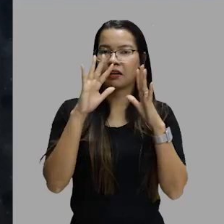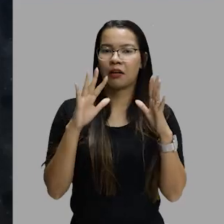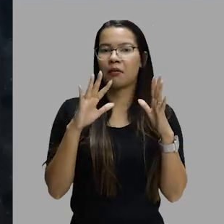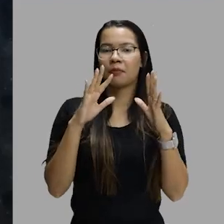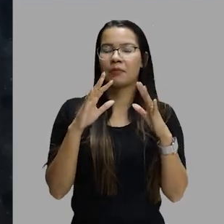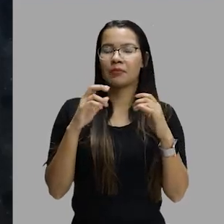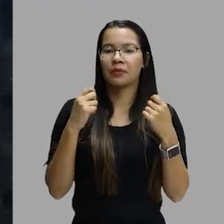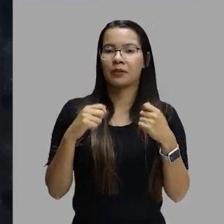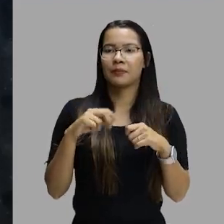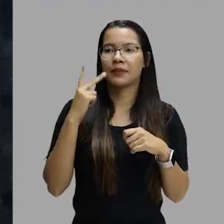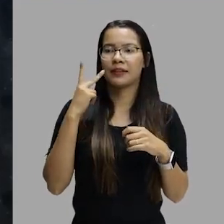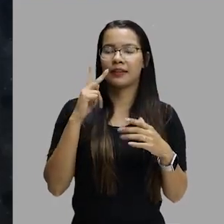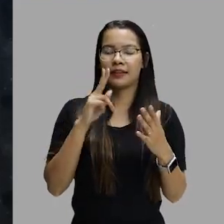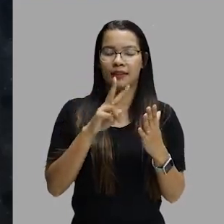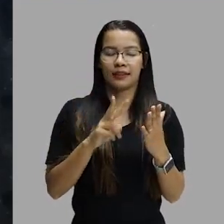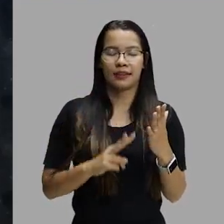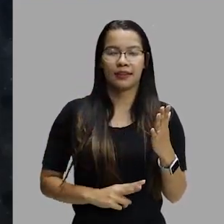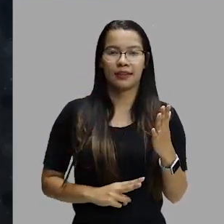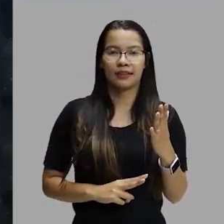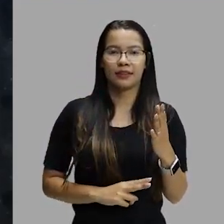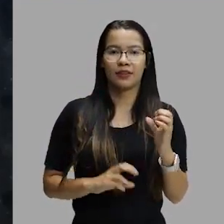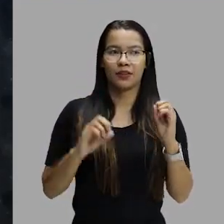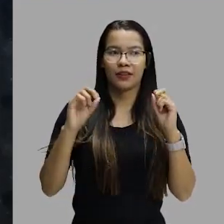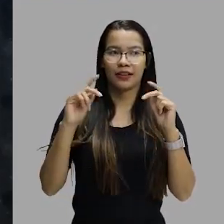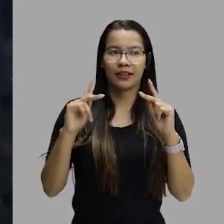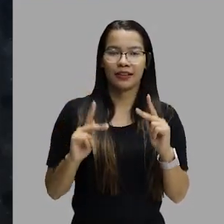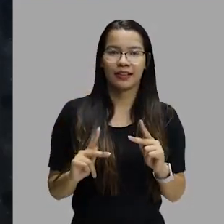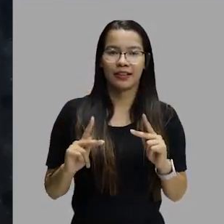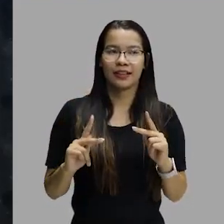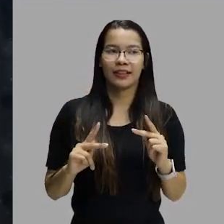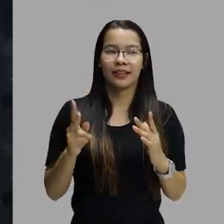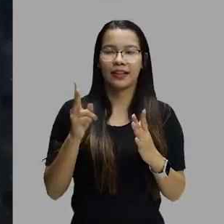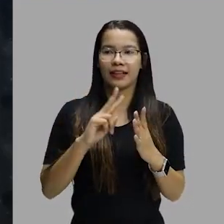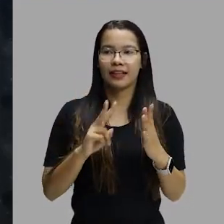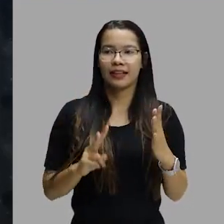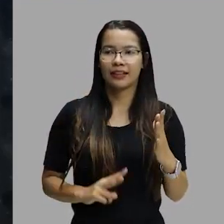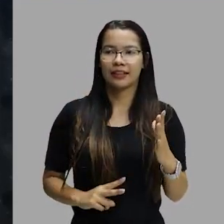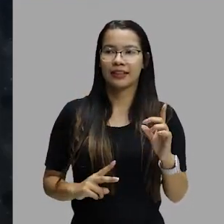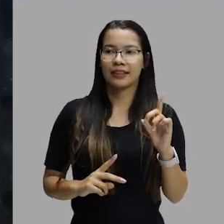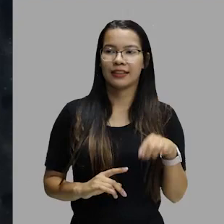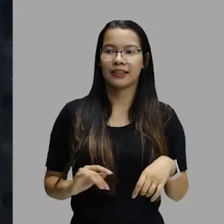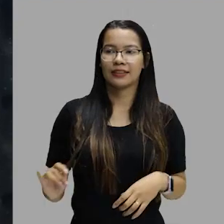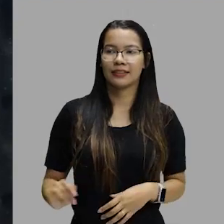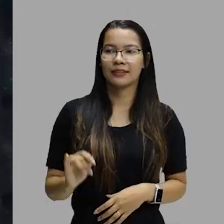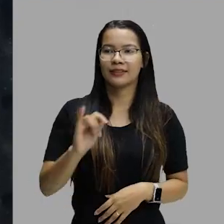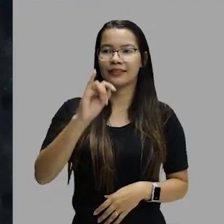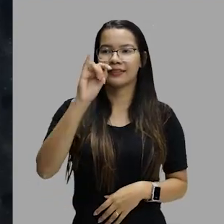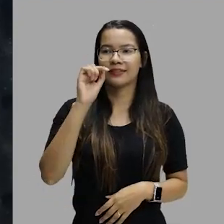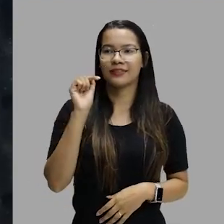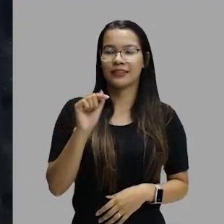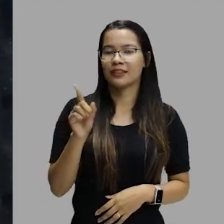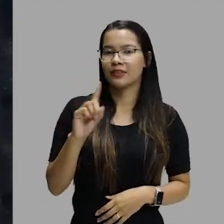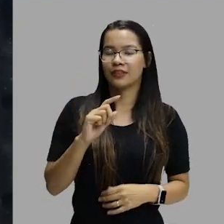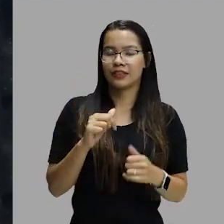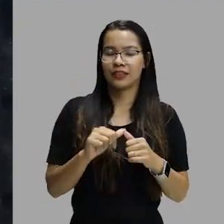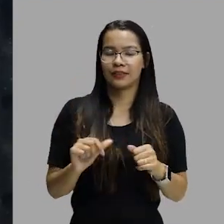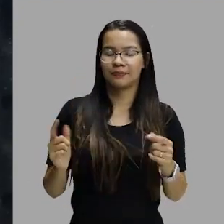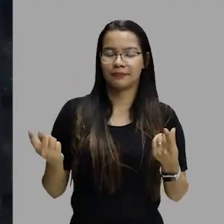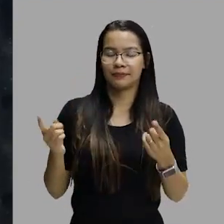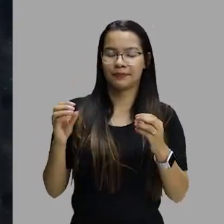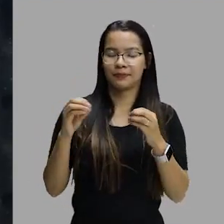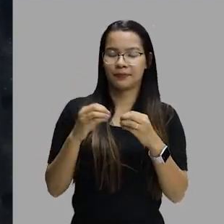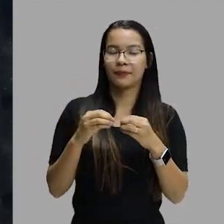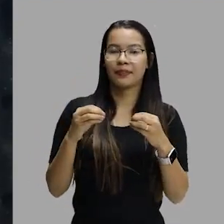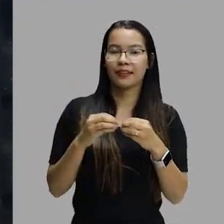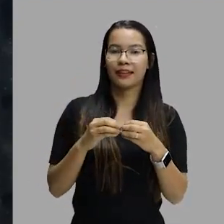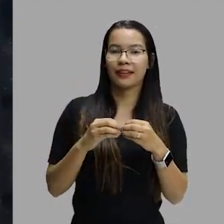quem está lendo, certo? A leitura é importante. Você não está perto de... Você escreve